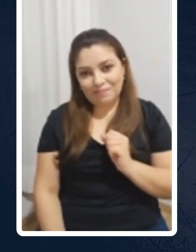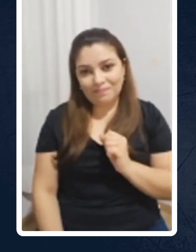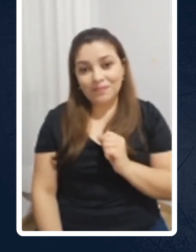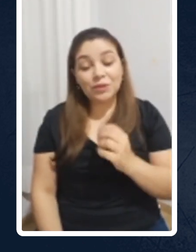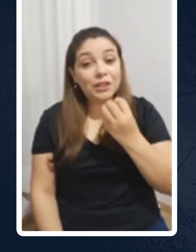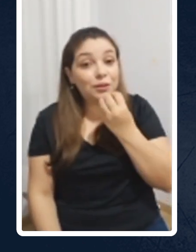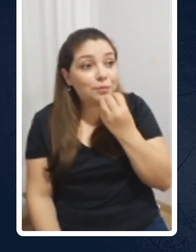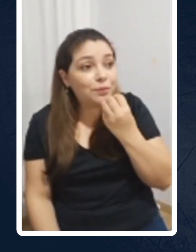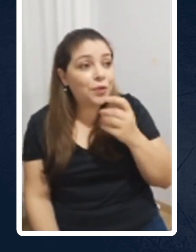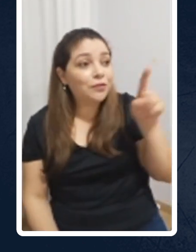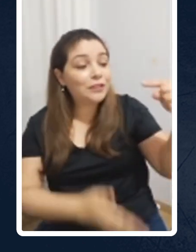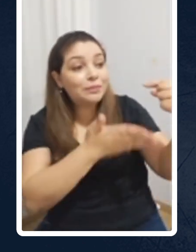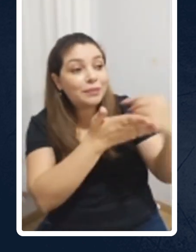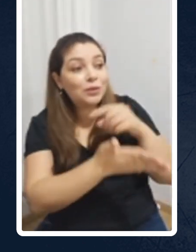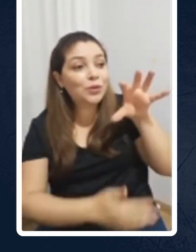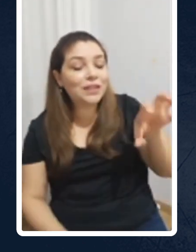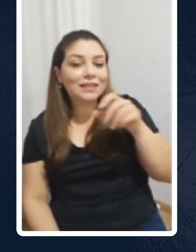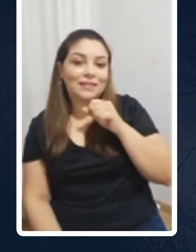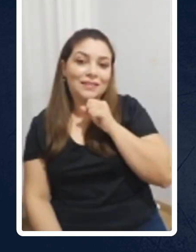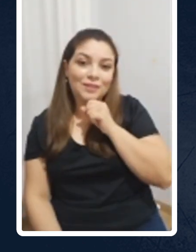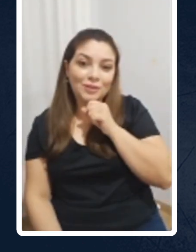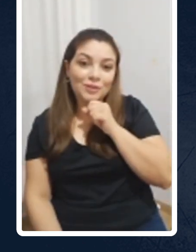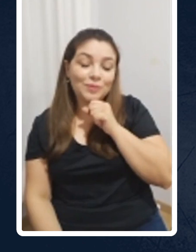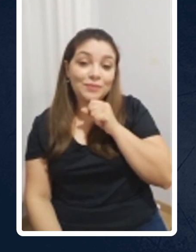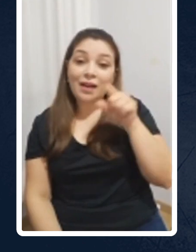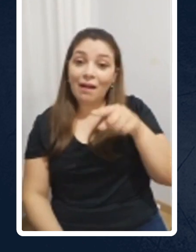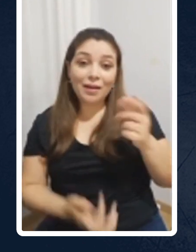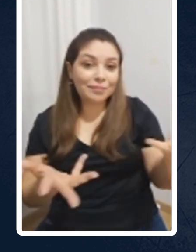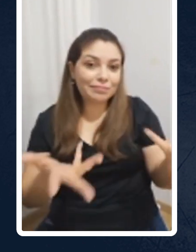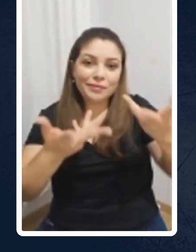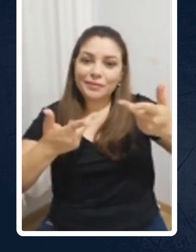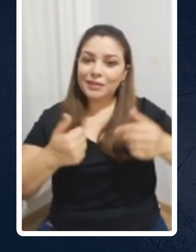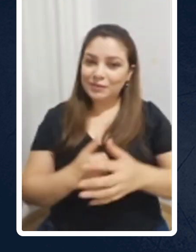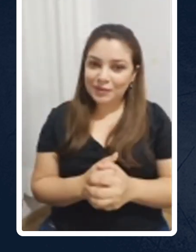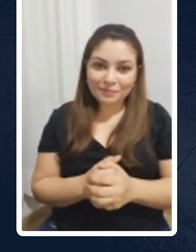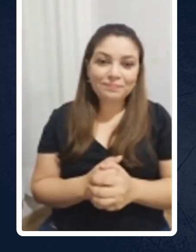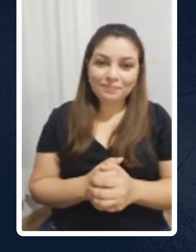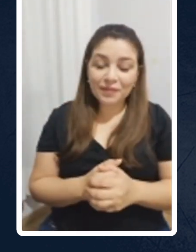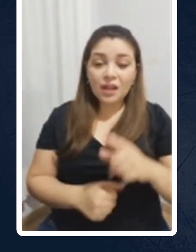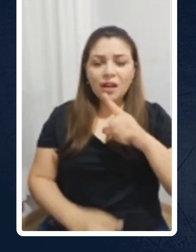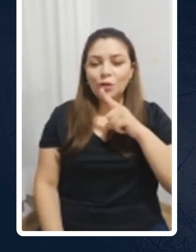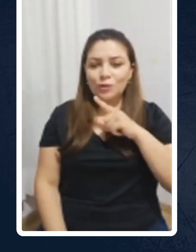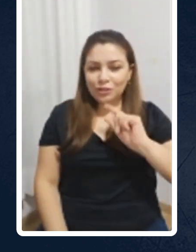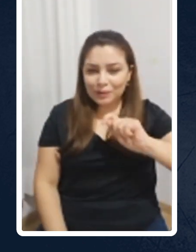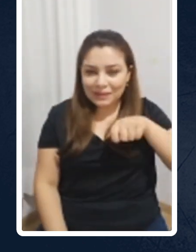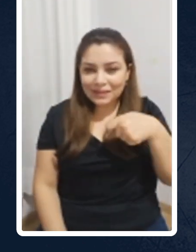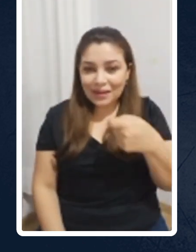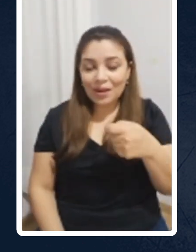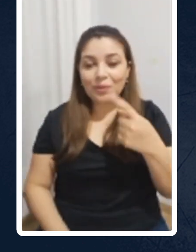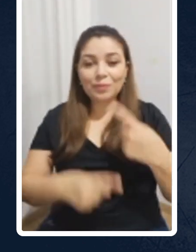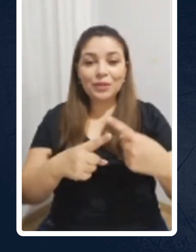Você não imagina que maravilha. Eu tinha um sinal, uma maneira, quando alguém abordava